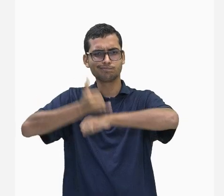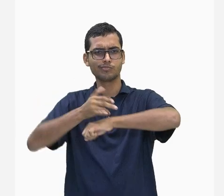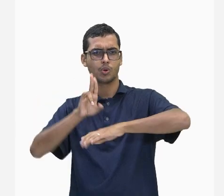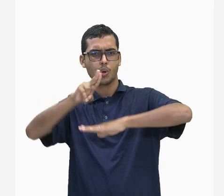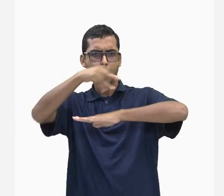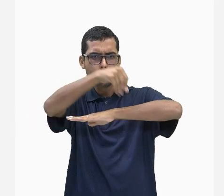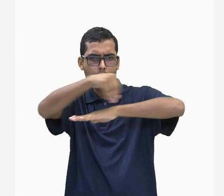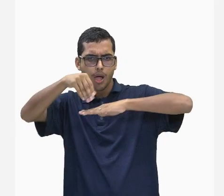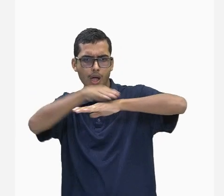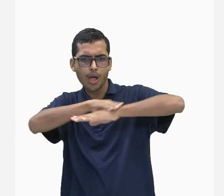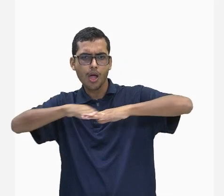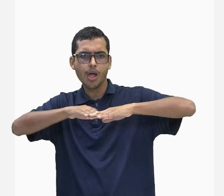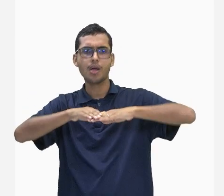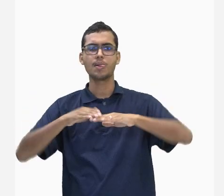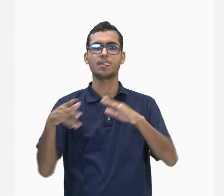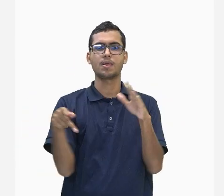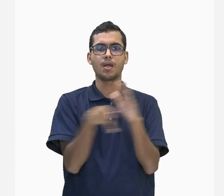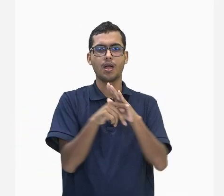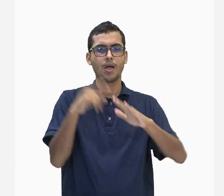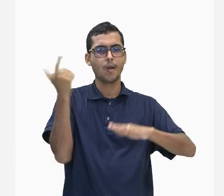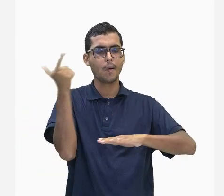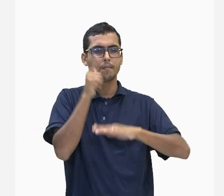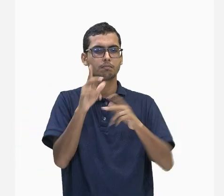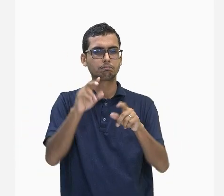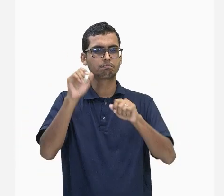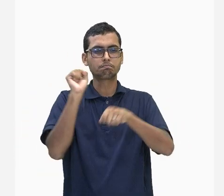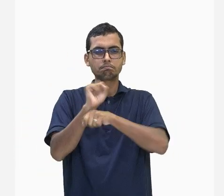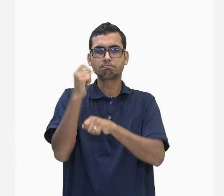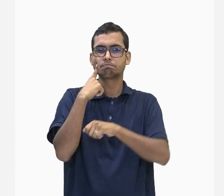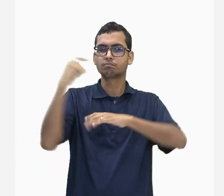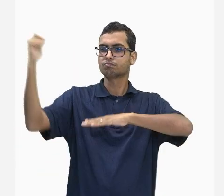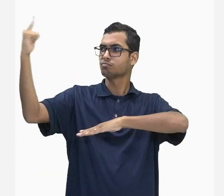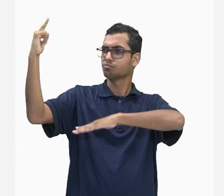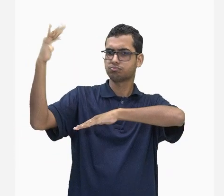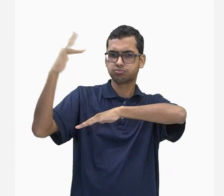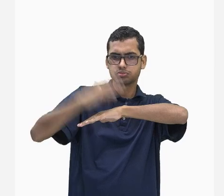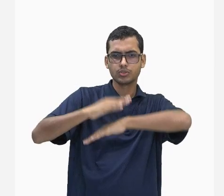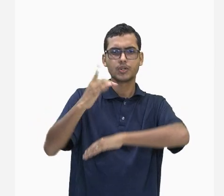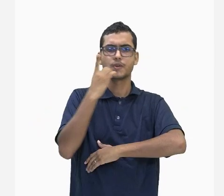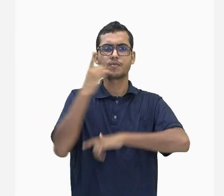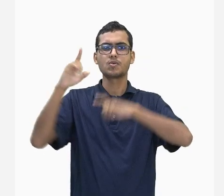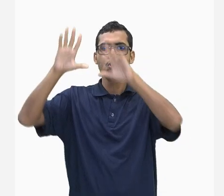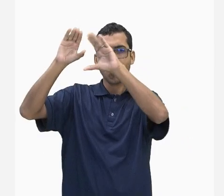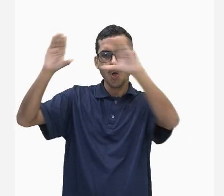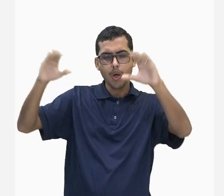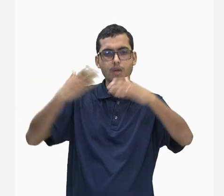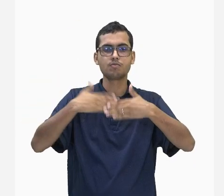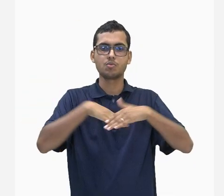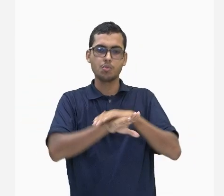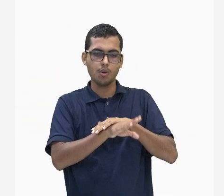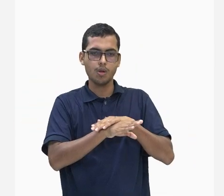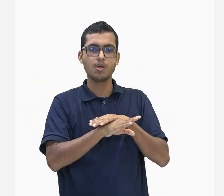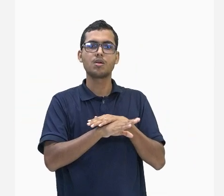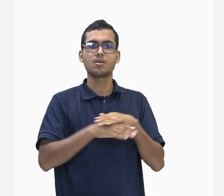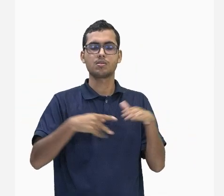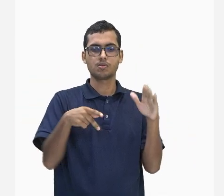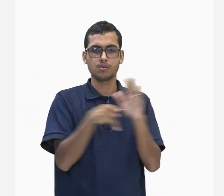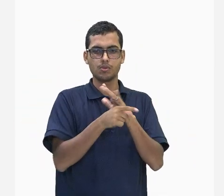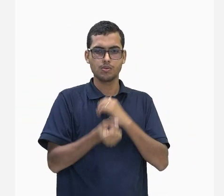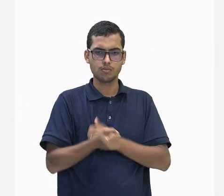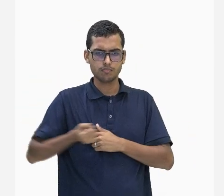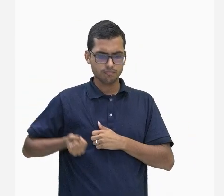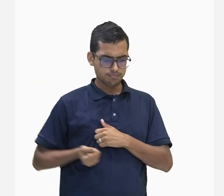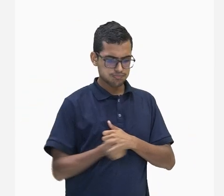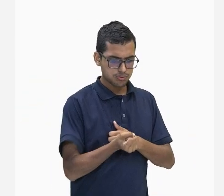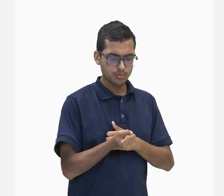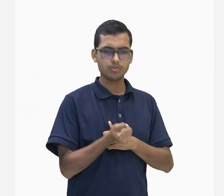no sol, esperando que a luz estimulasse a emissão de radiação. Num dia nublado, por acaso, ele guardou esse experimento na gaveta, pensando que naquele